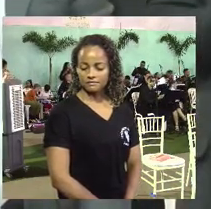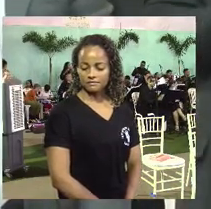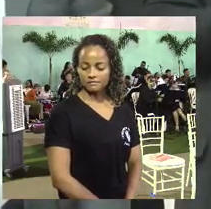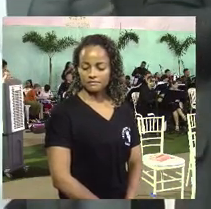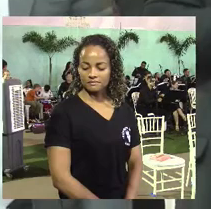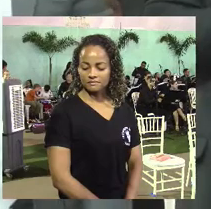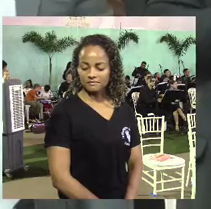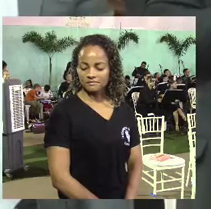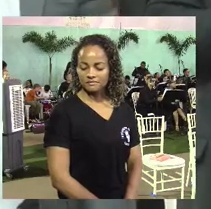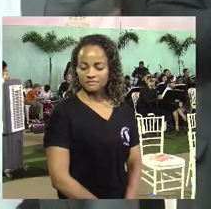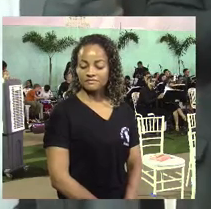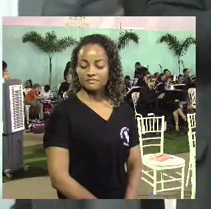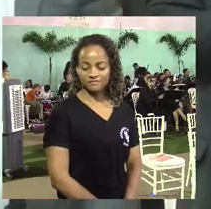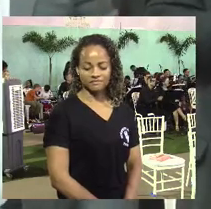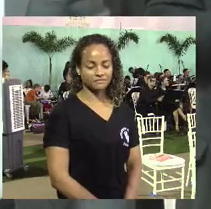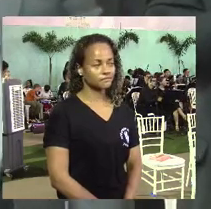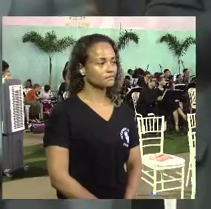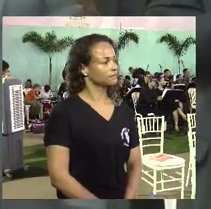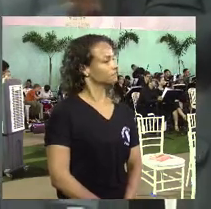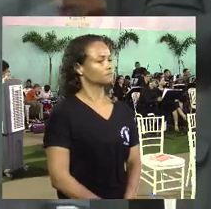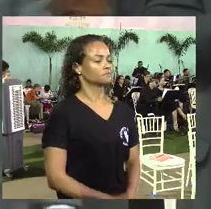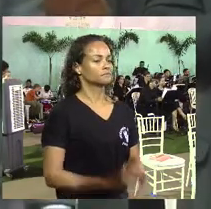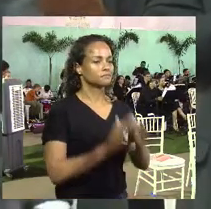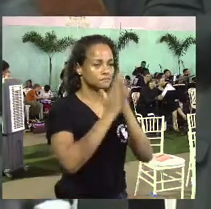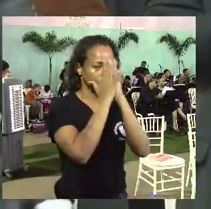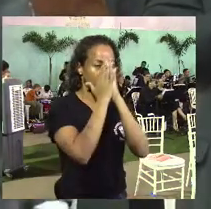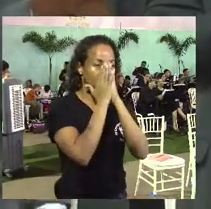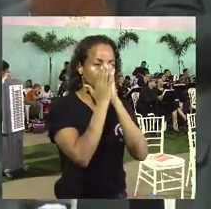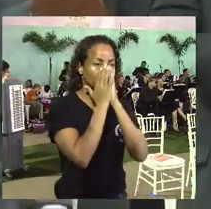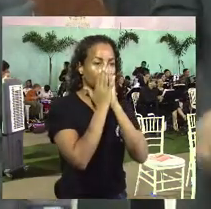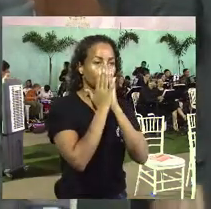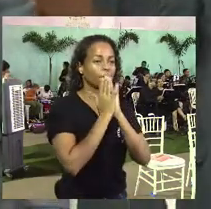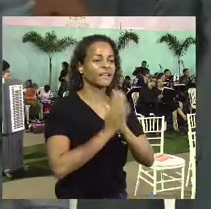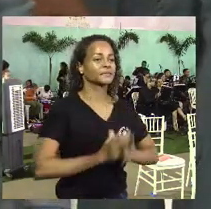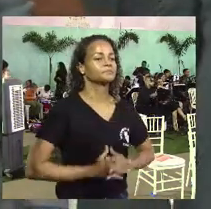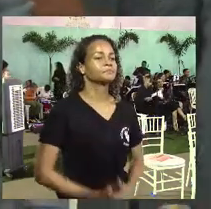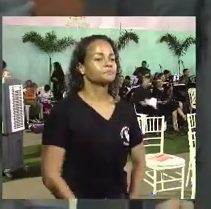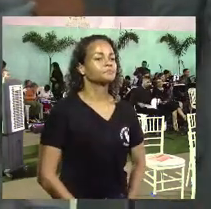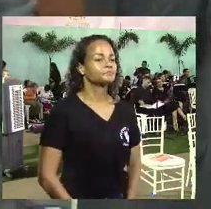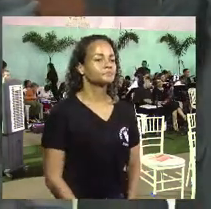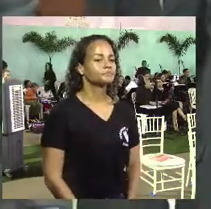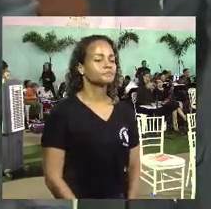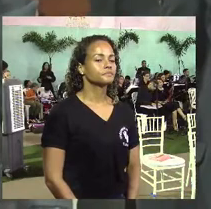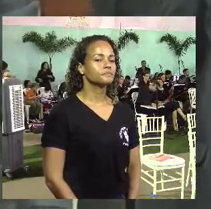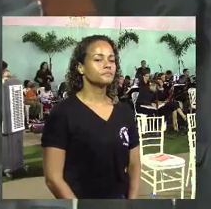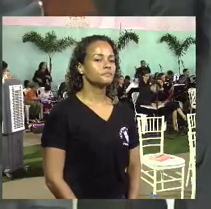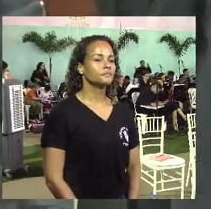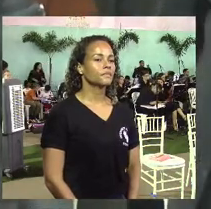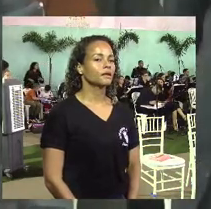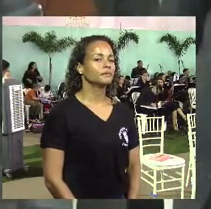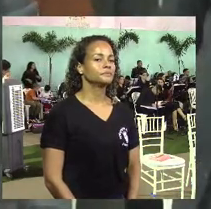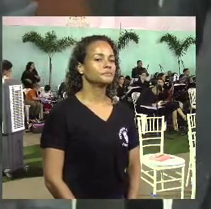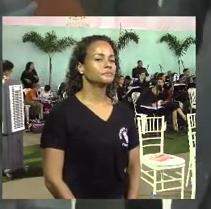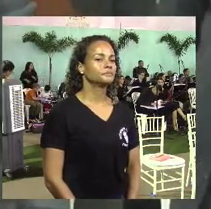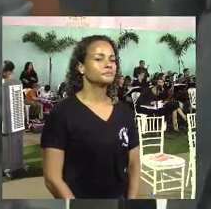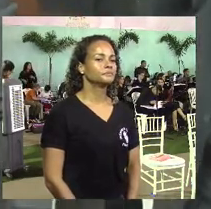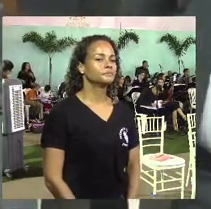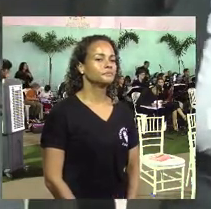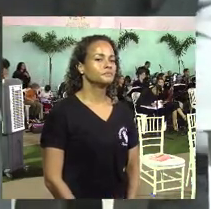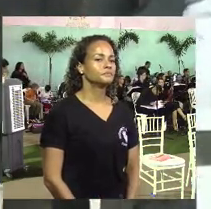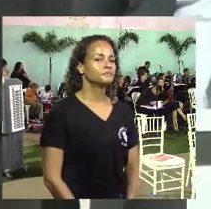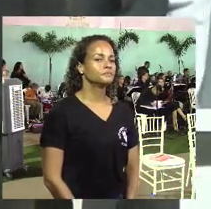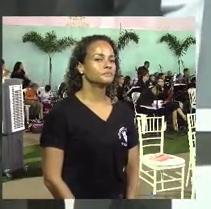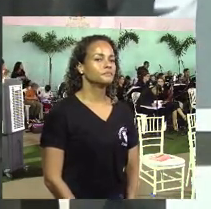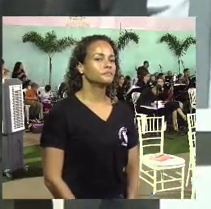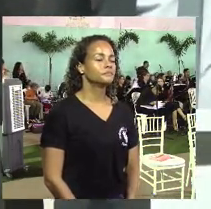dentro da igreja é uma linguagem Cristã agora para oferta Então faça aí o seu aquilo que